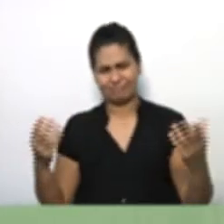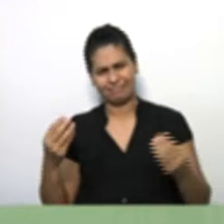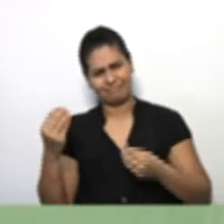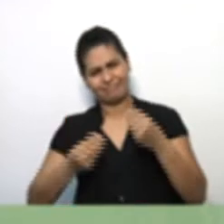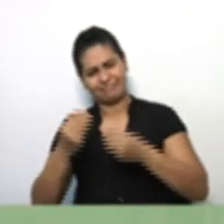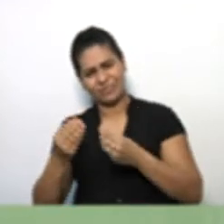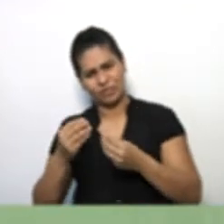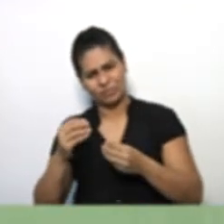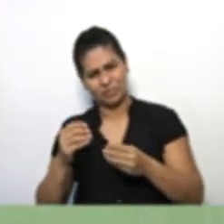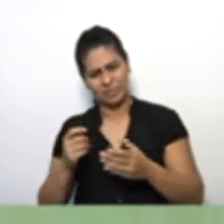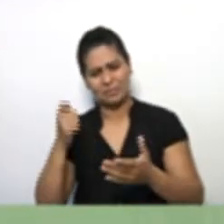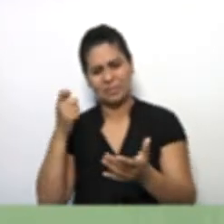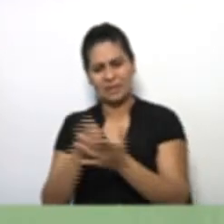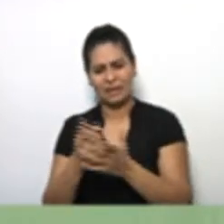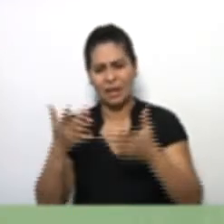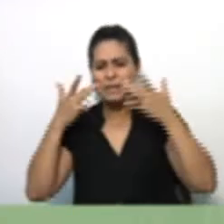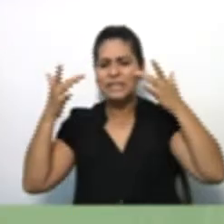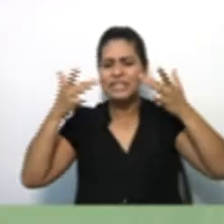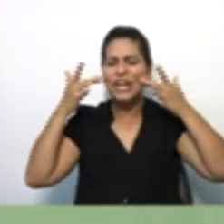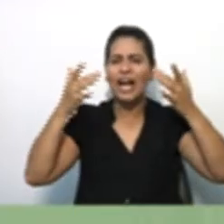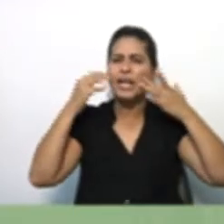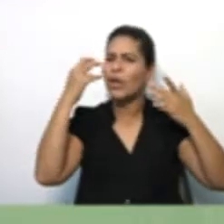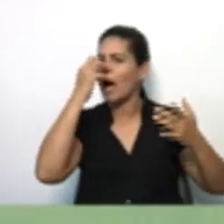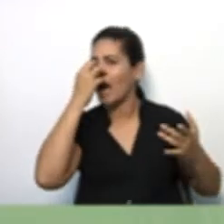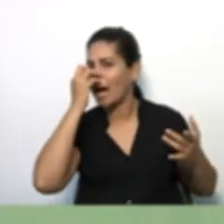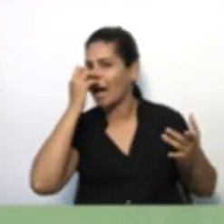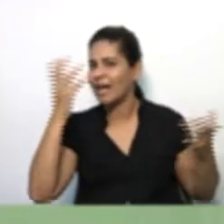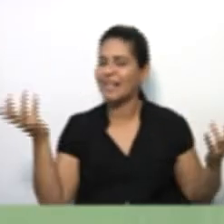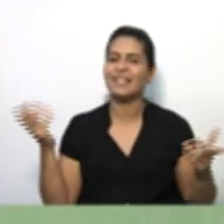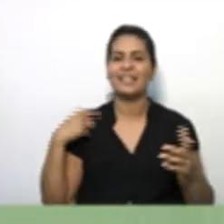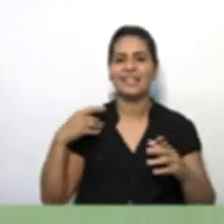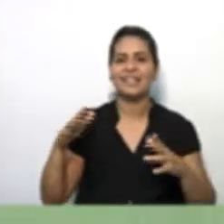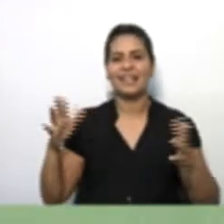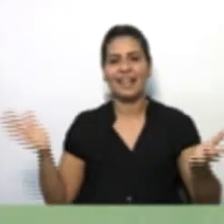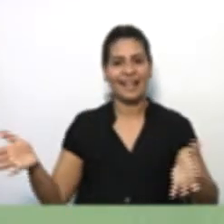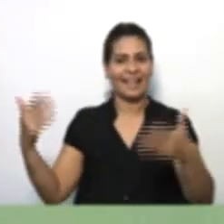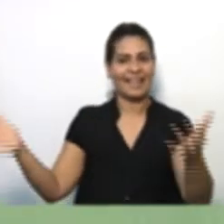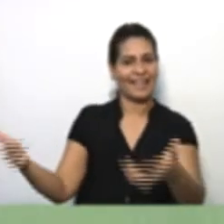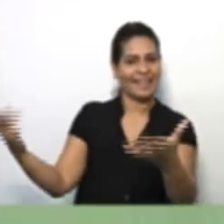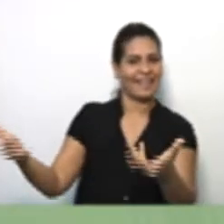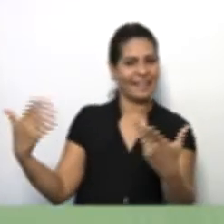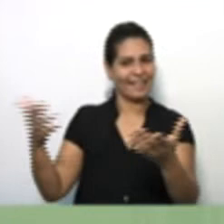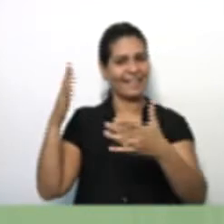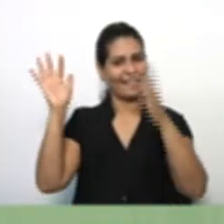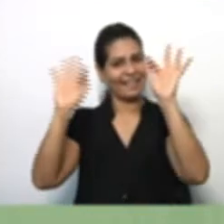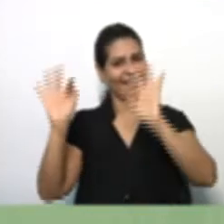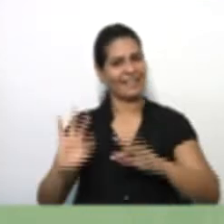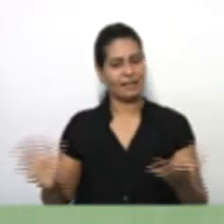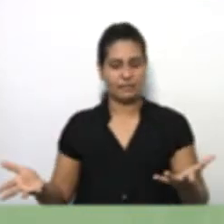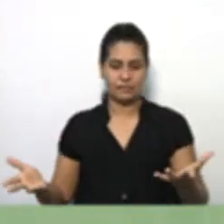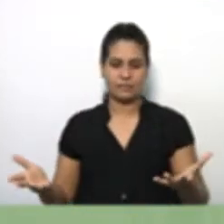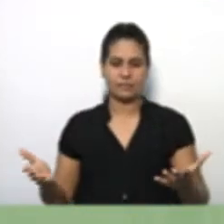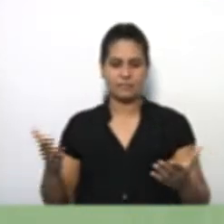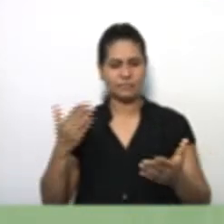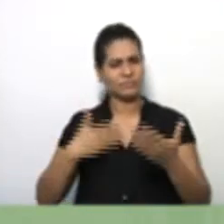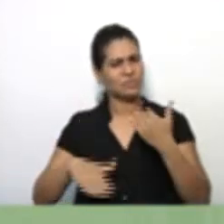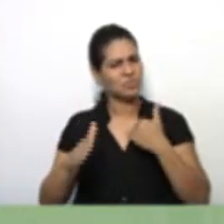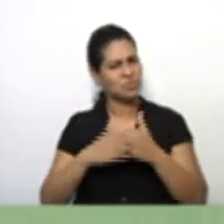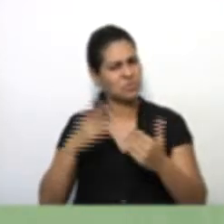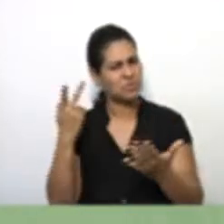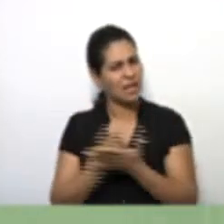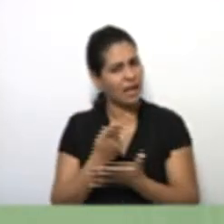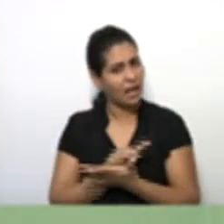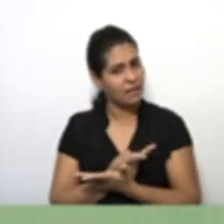começar a contratar aquelas turmas de animação lá do circo, né? Os palhaços, né? Para poder animar as empresas. Né? Todas estão incorretas?